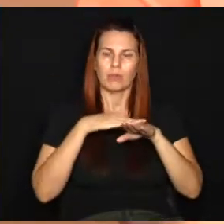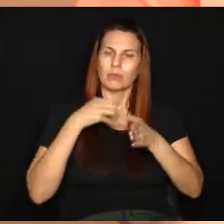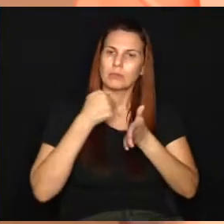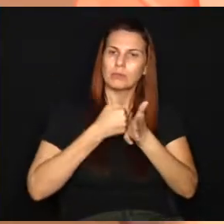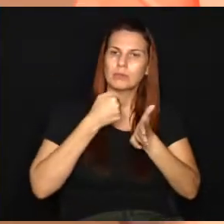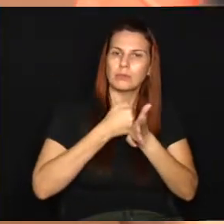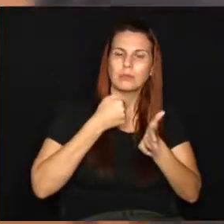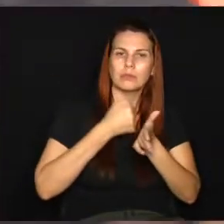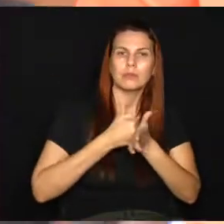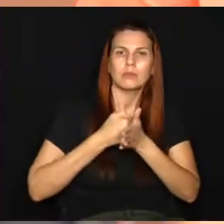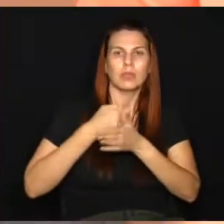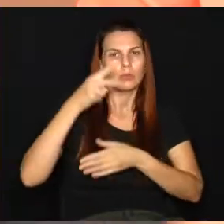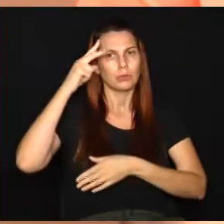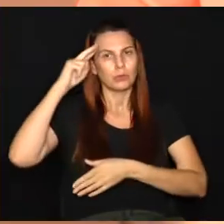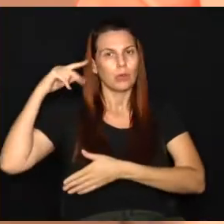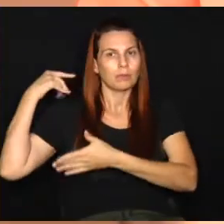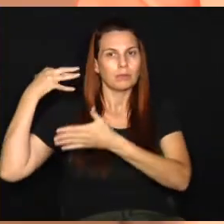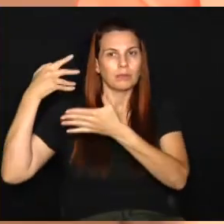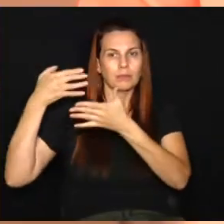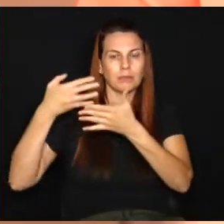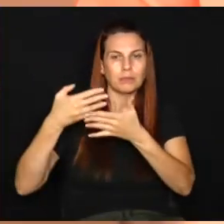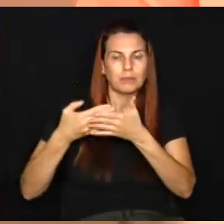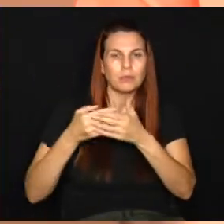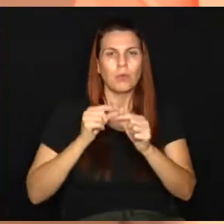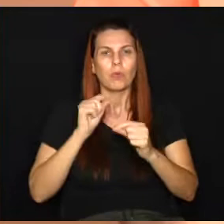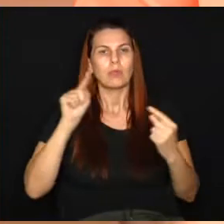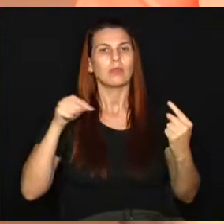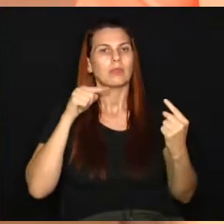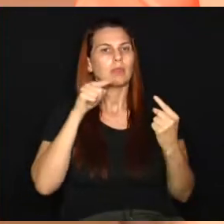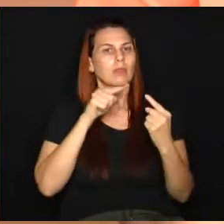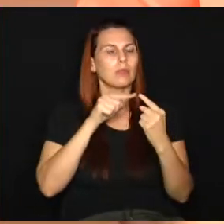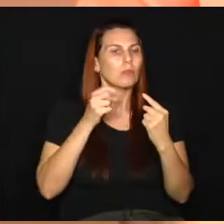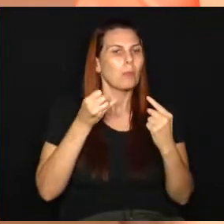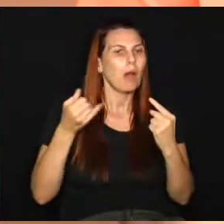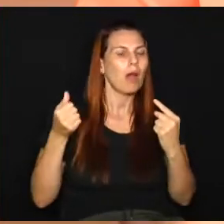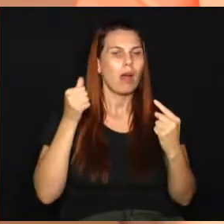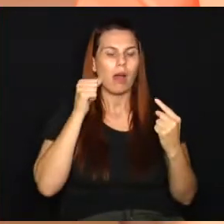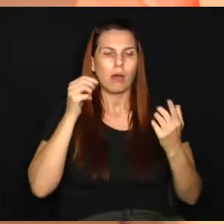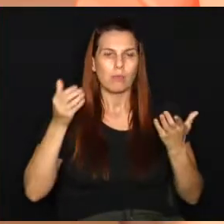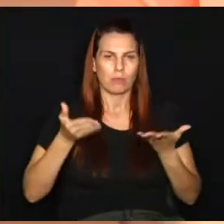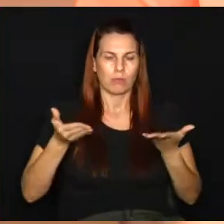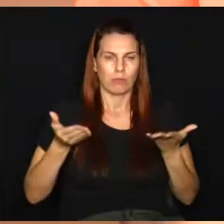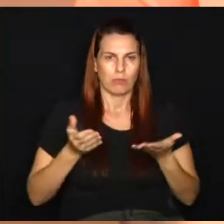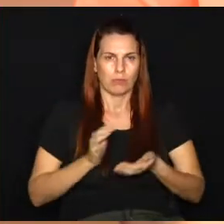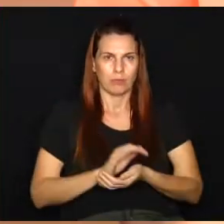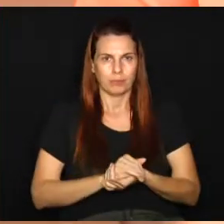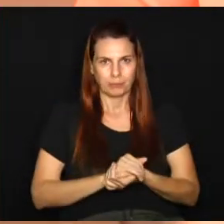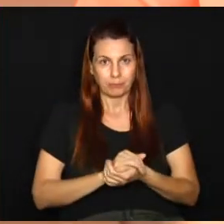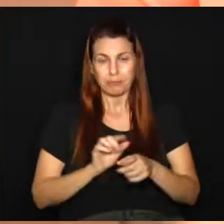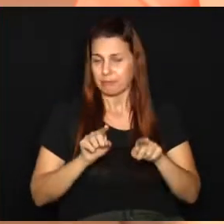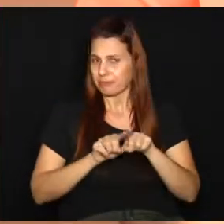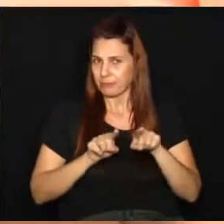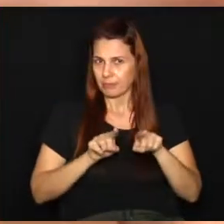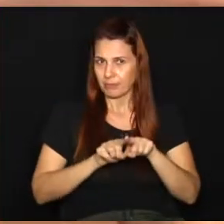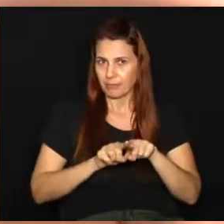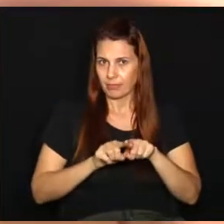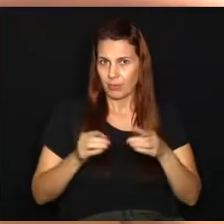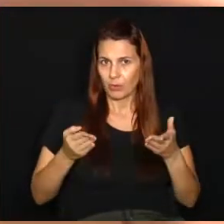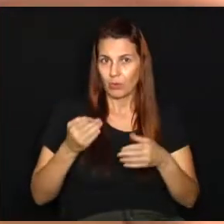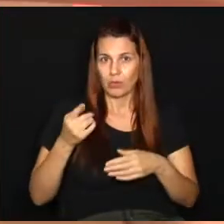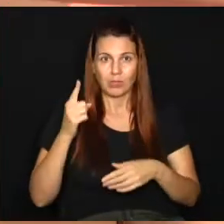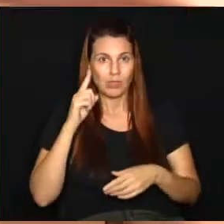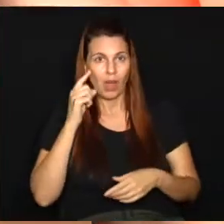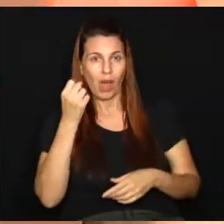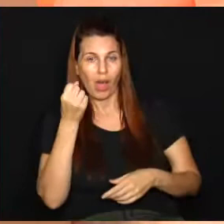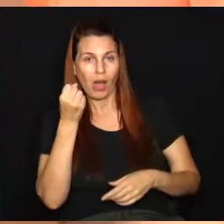história, as demandas, né, quais são os desafios das mulheres na atualidade. Também marcando o 8 de março.